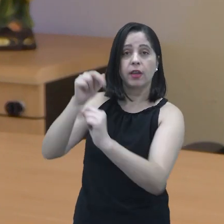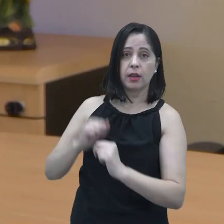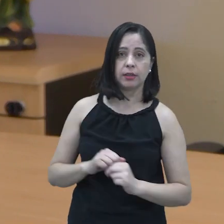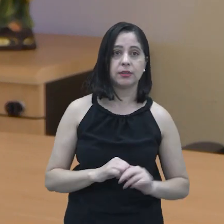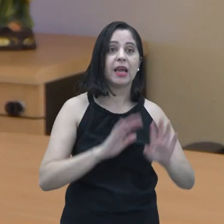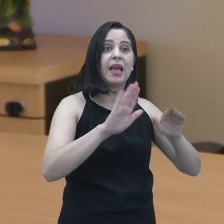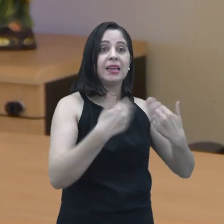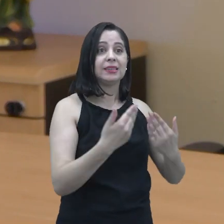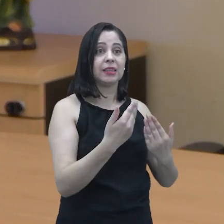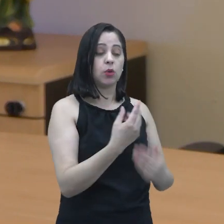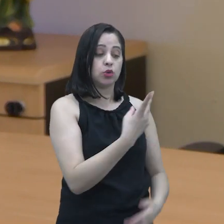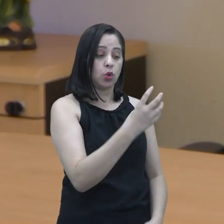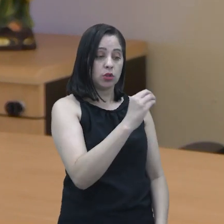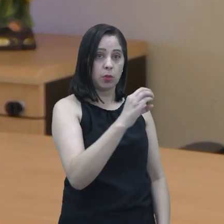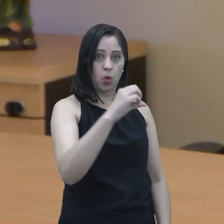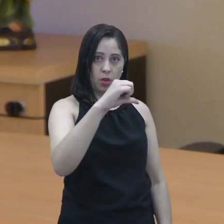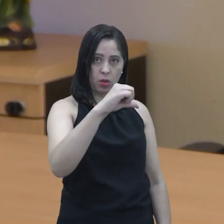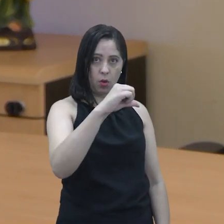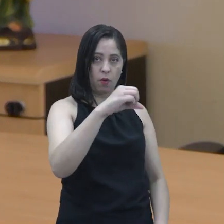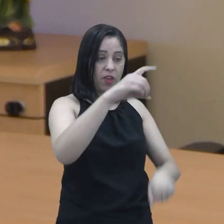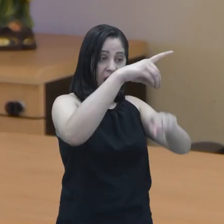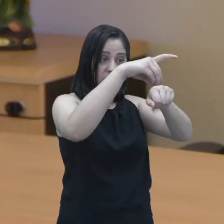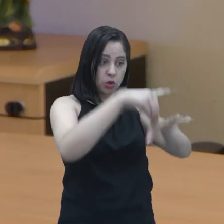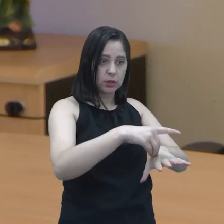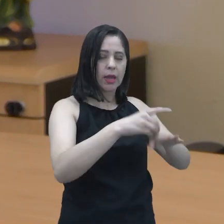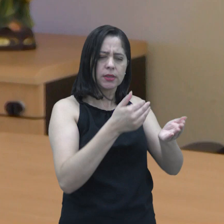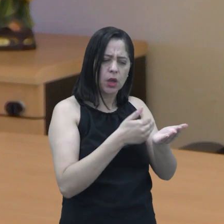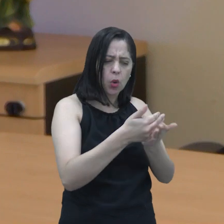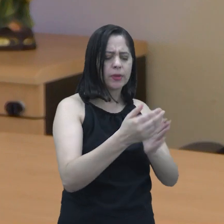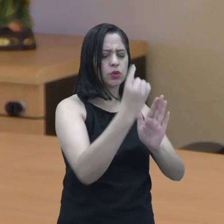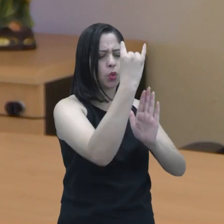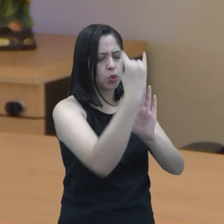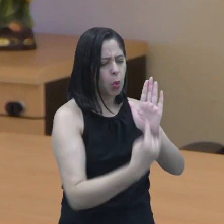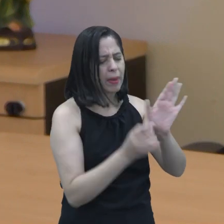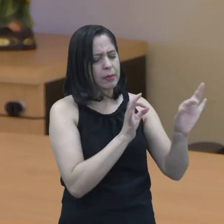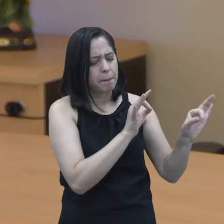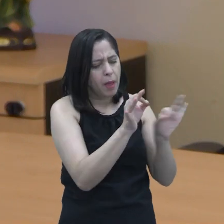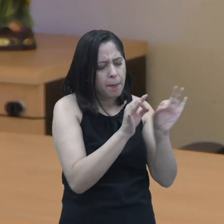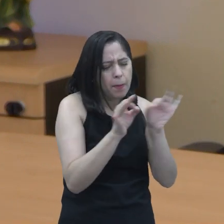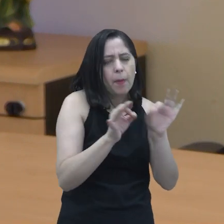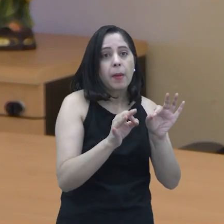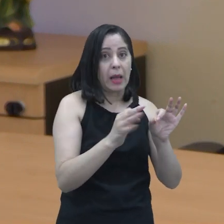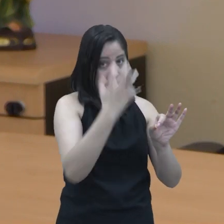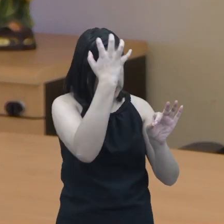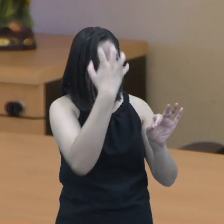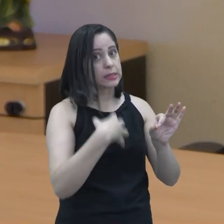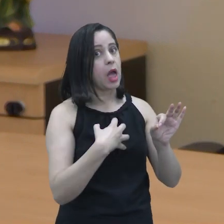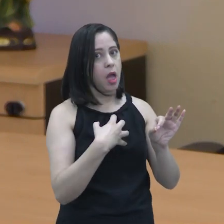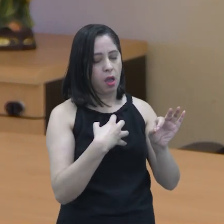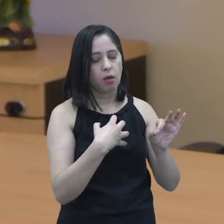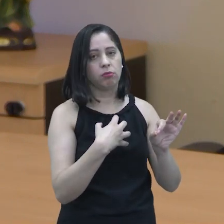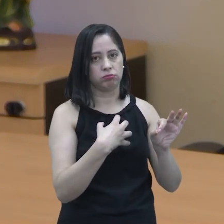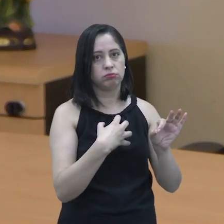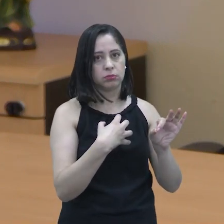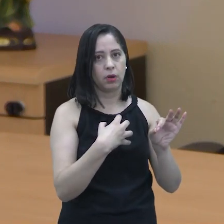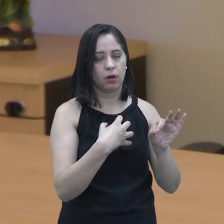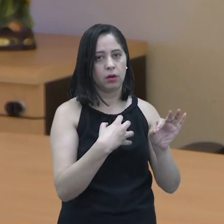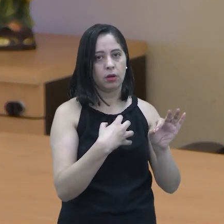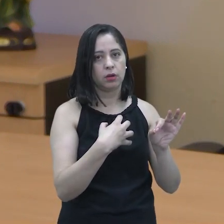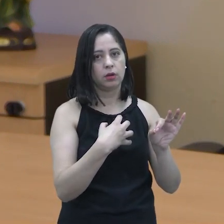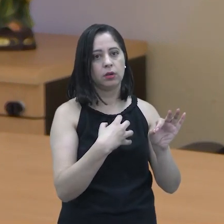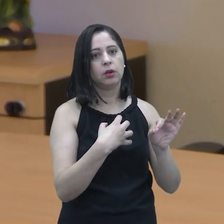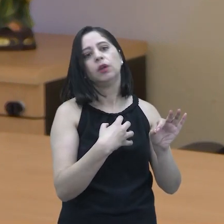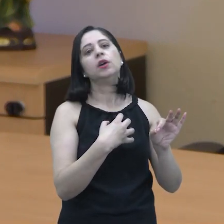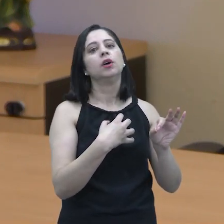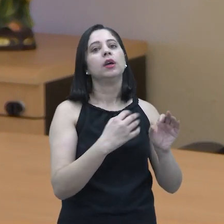começa em 2009, esse processo, um processo grande, profundo, sério, científico,